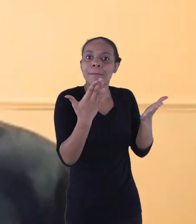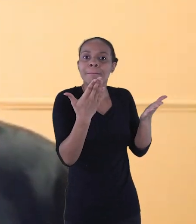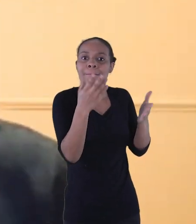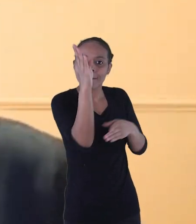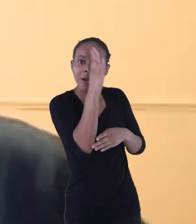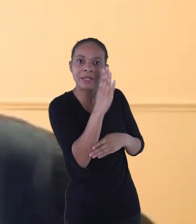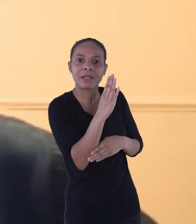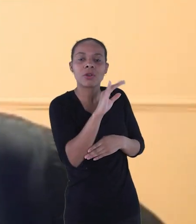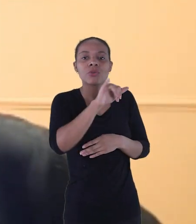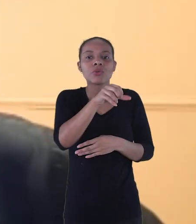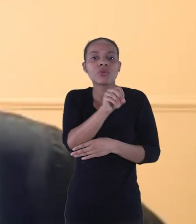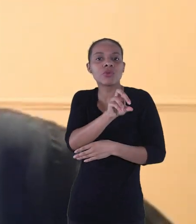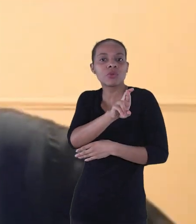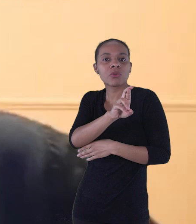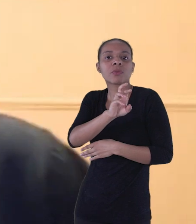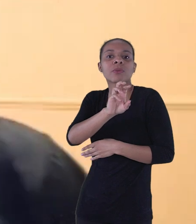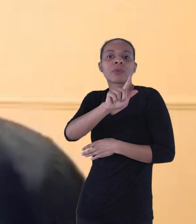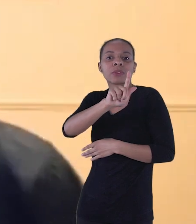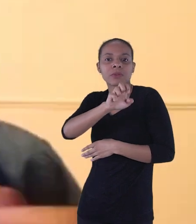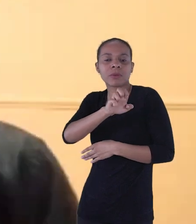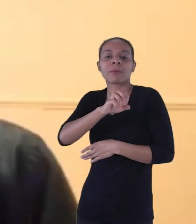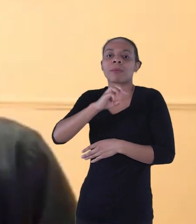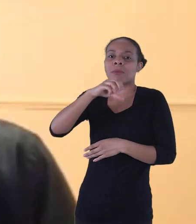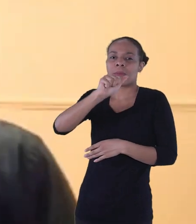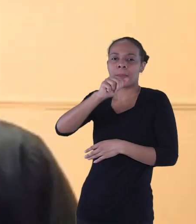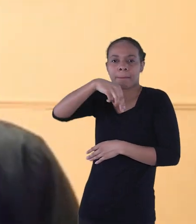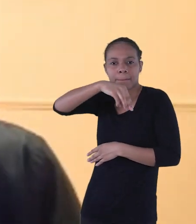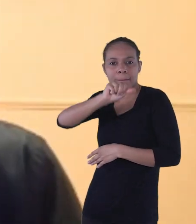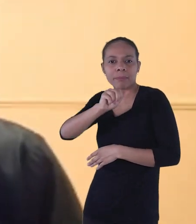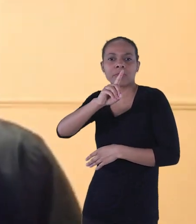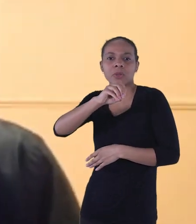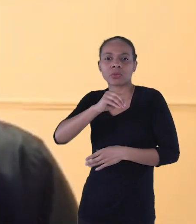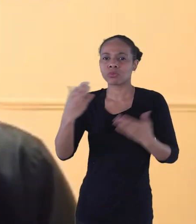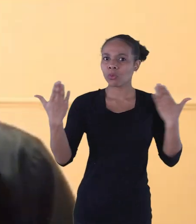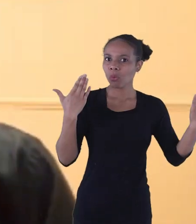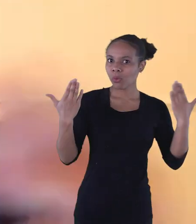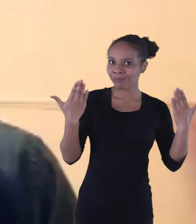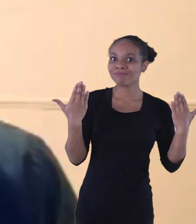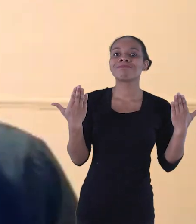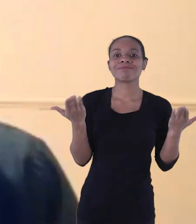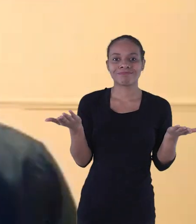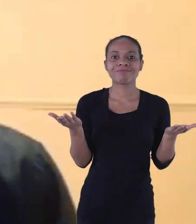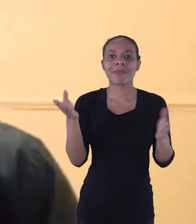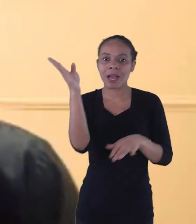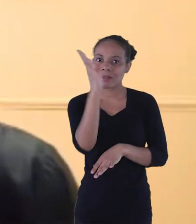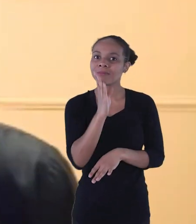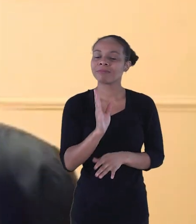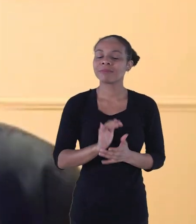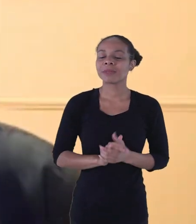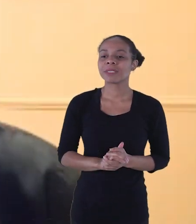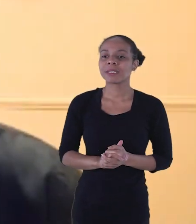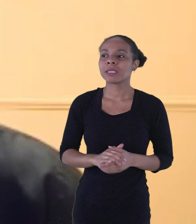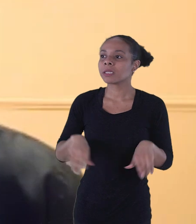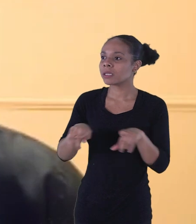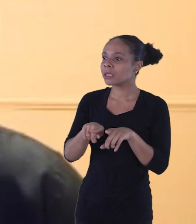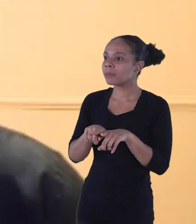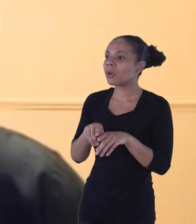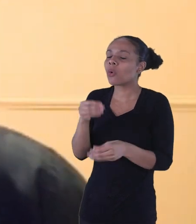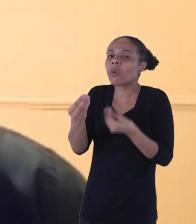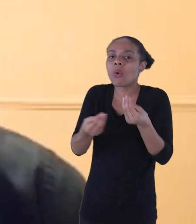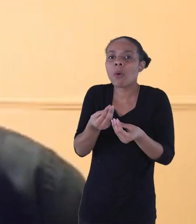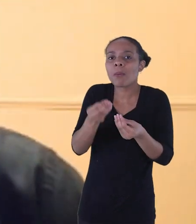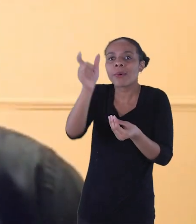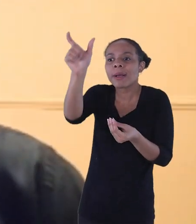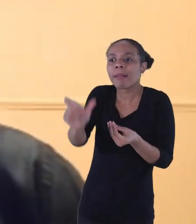a Leni falou aí do Audálio. Na relação do Audálio, o Audálio Dantas, é o repórter, ele foi o descobridor, por acaso, do talento